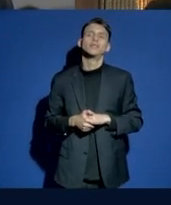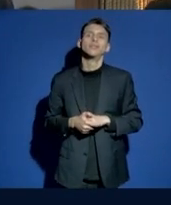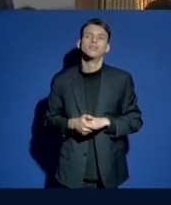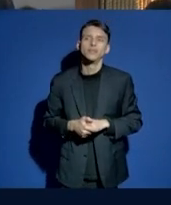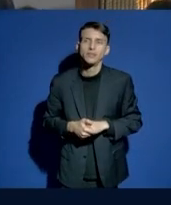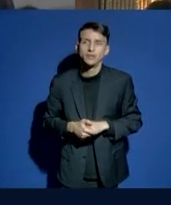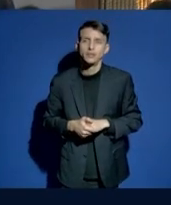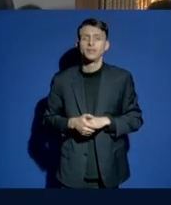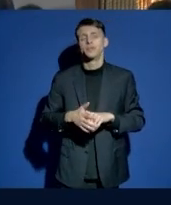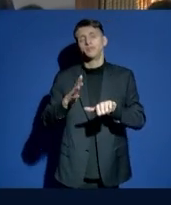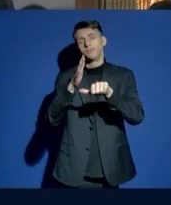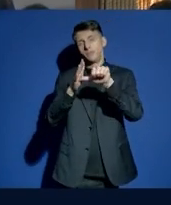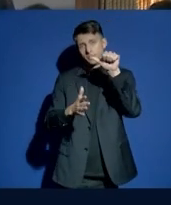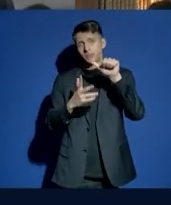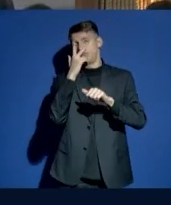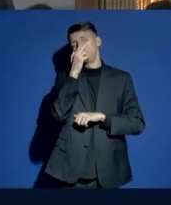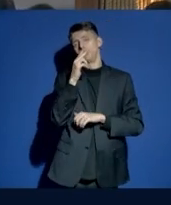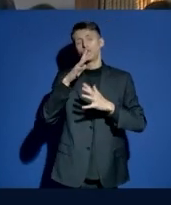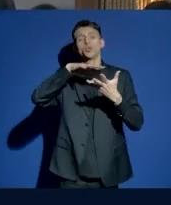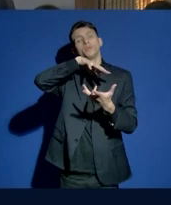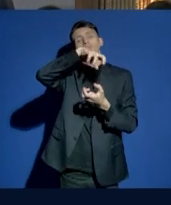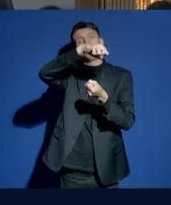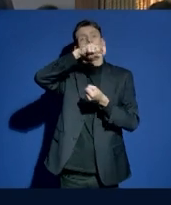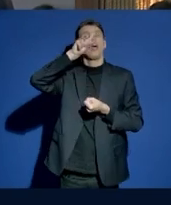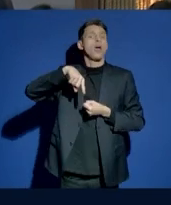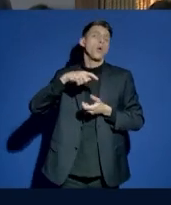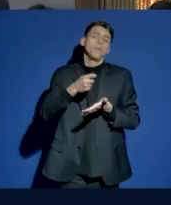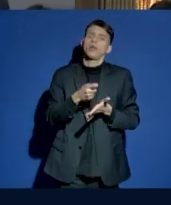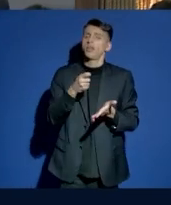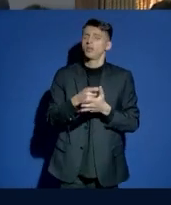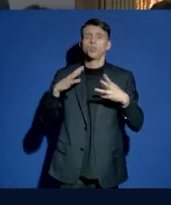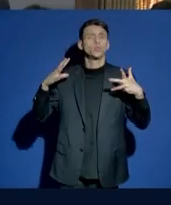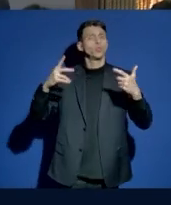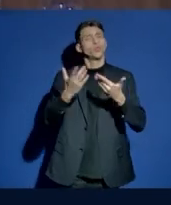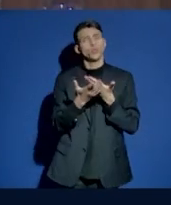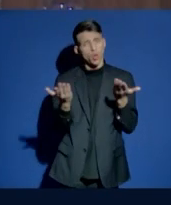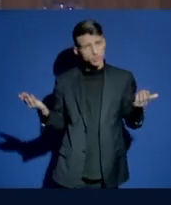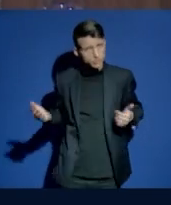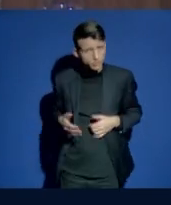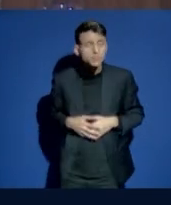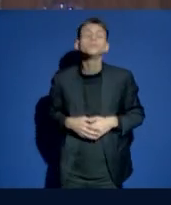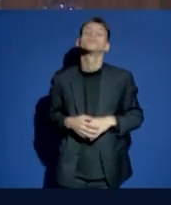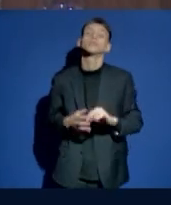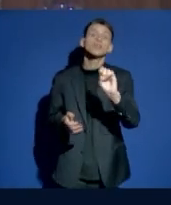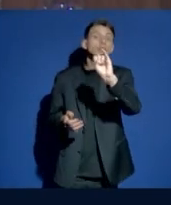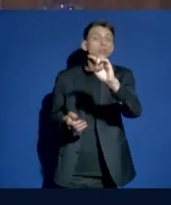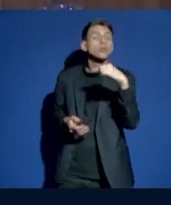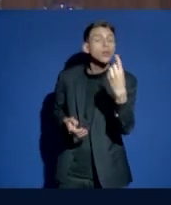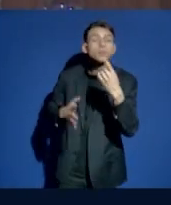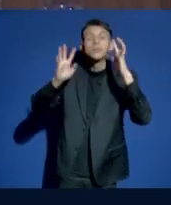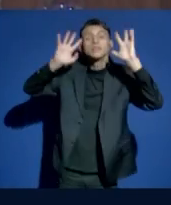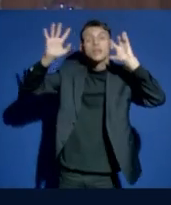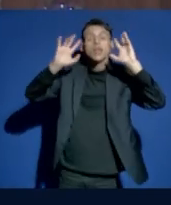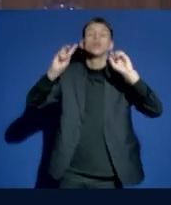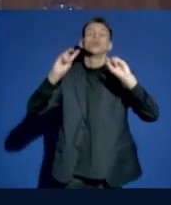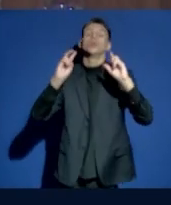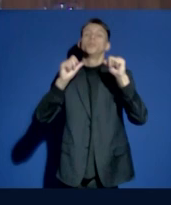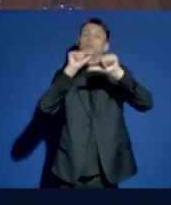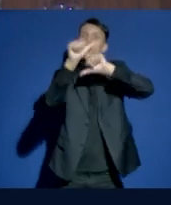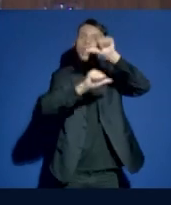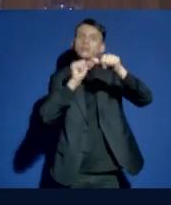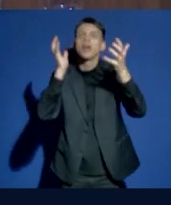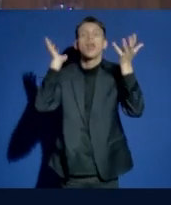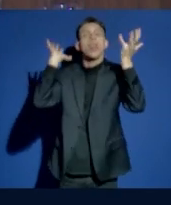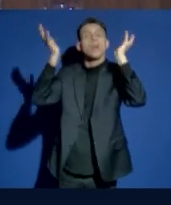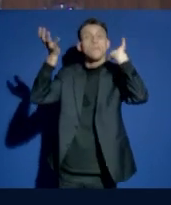Primeiro, eu acho que sustentabilidade é uma obrigação de todos nós, né? Se nós não atacarmos a questão das mudanças climáticas, a gente está vendo